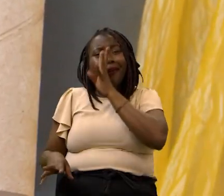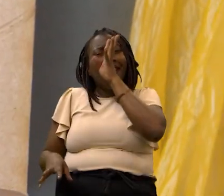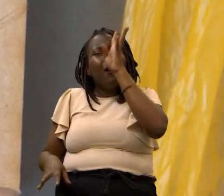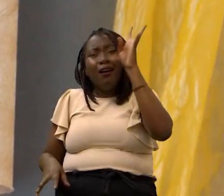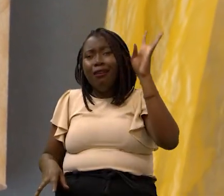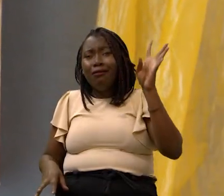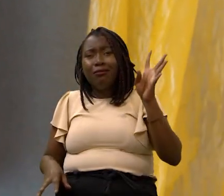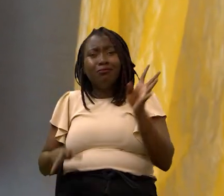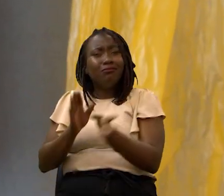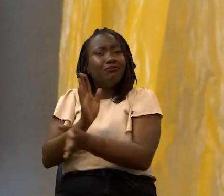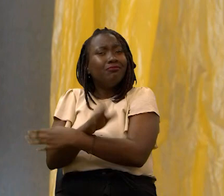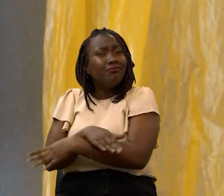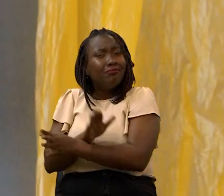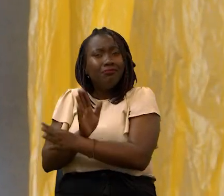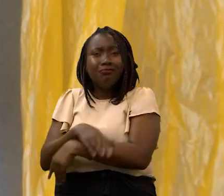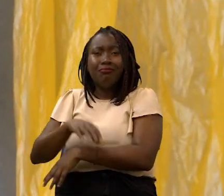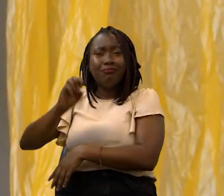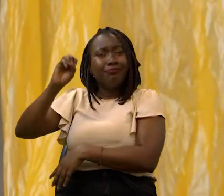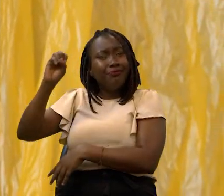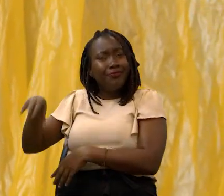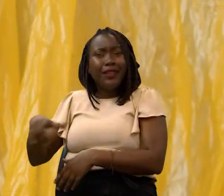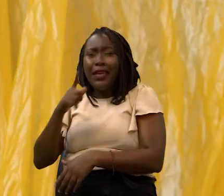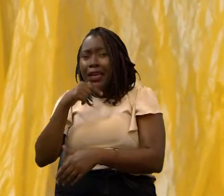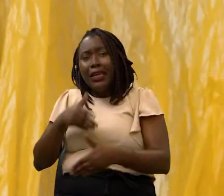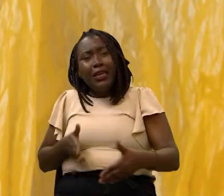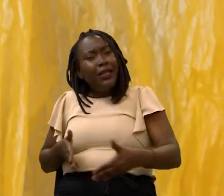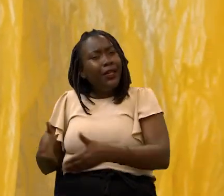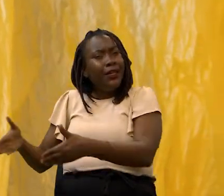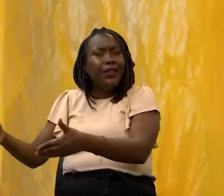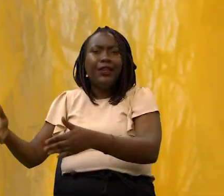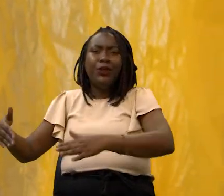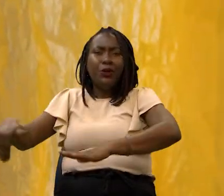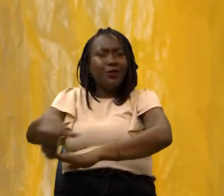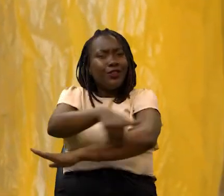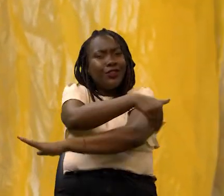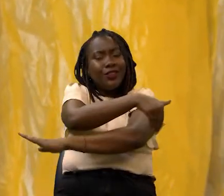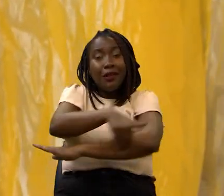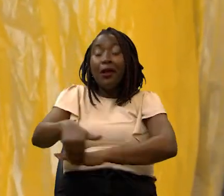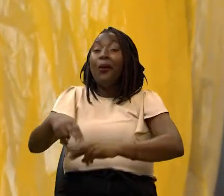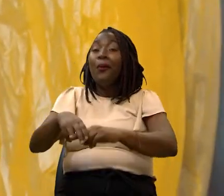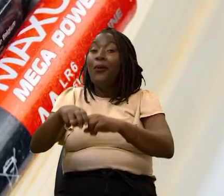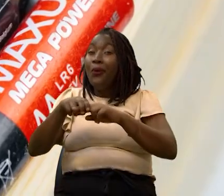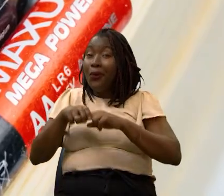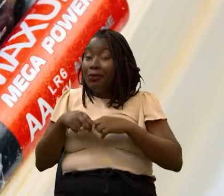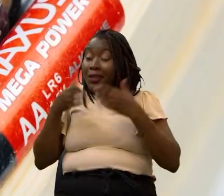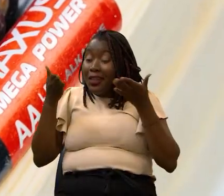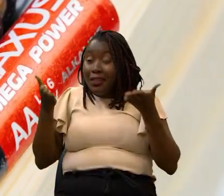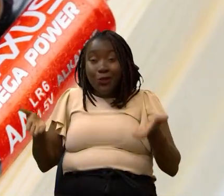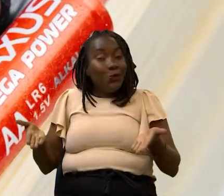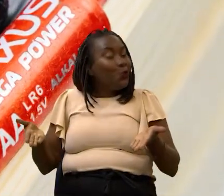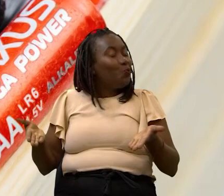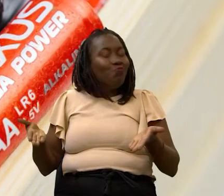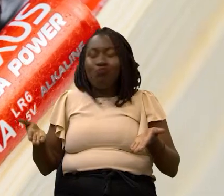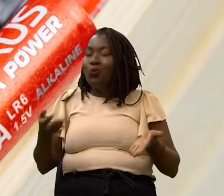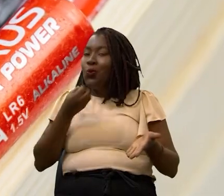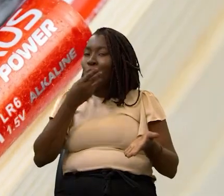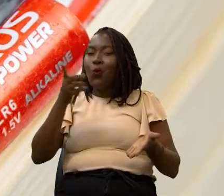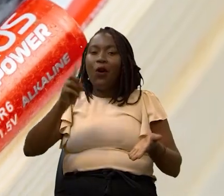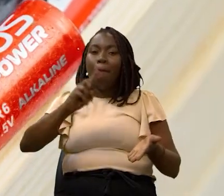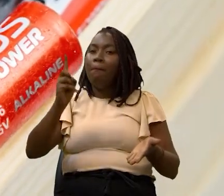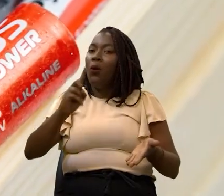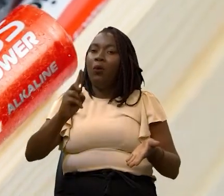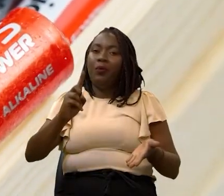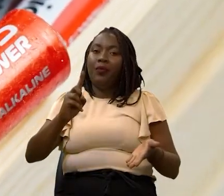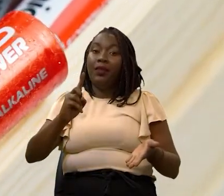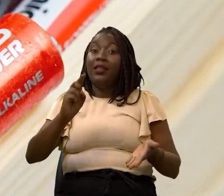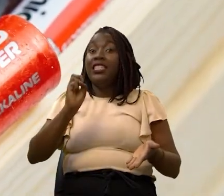Não descarte de forma irregular, não jogue em rios, em estradas, porque isso não